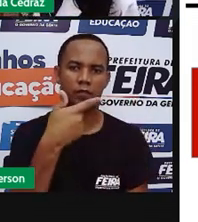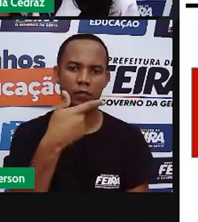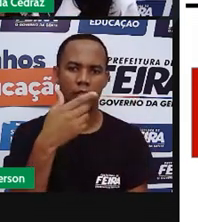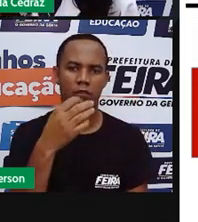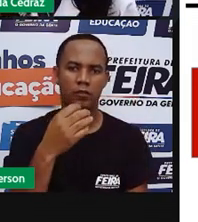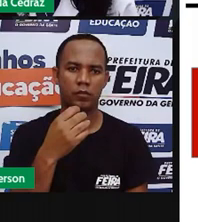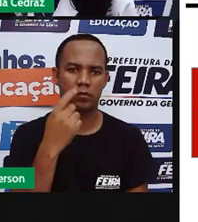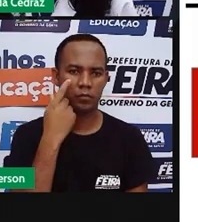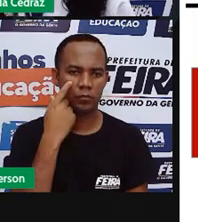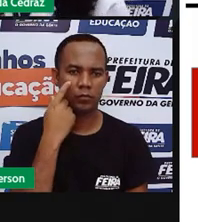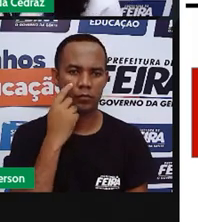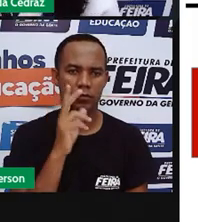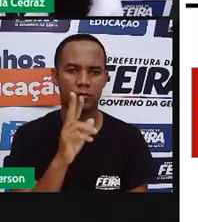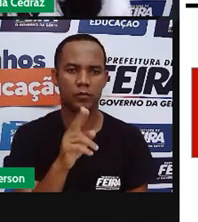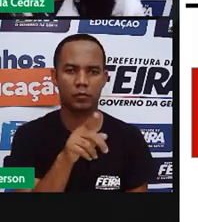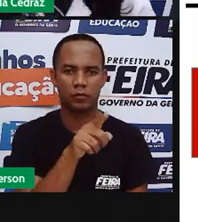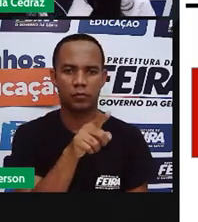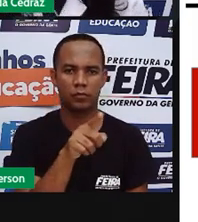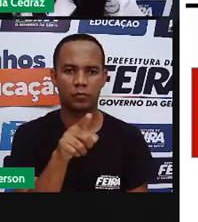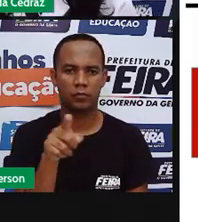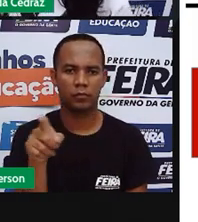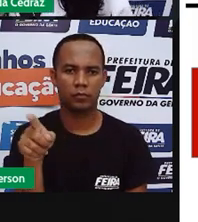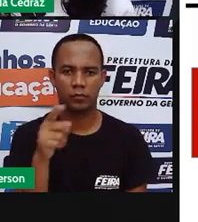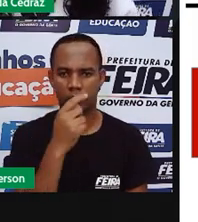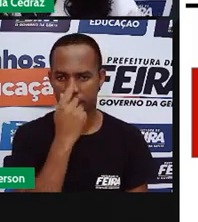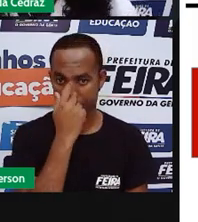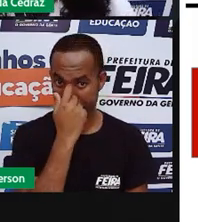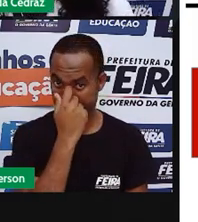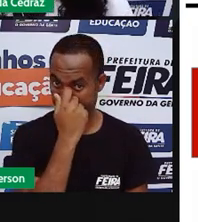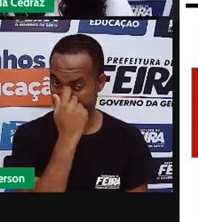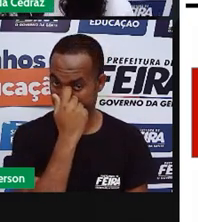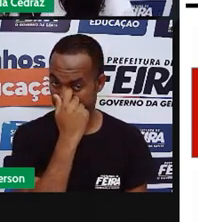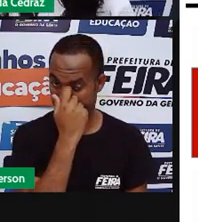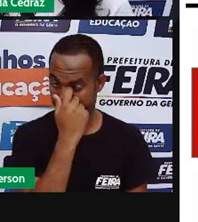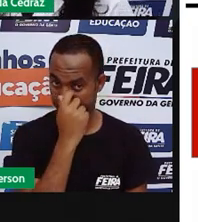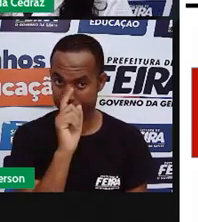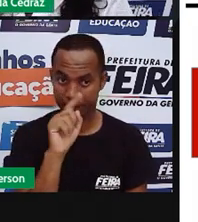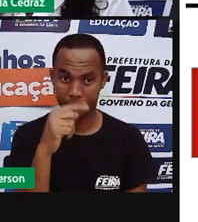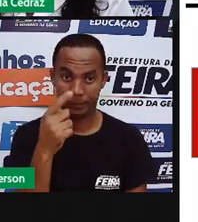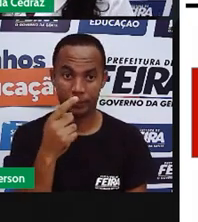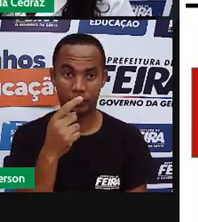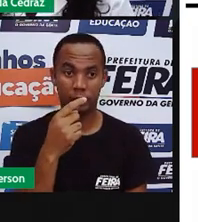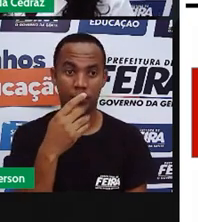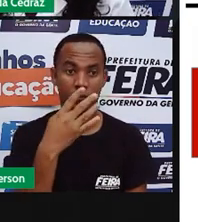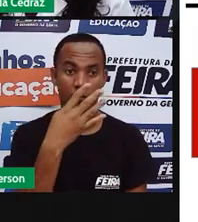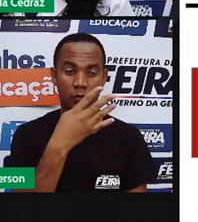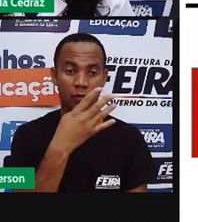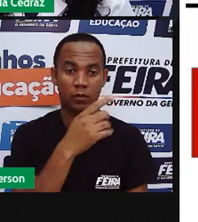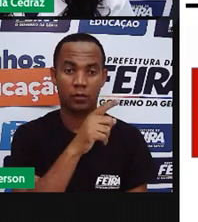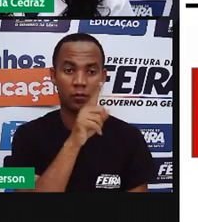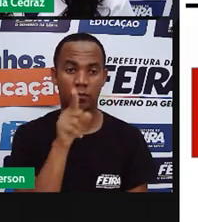2, 3, 4, 5, até o número 20. Quem vem depois do 4?